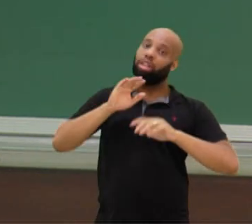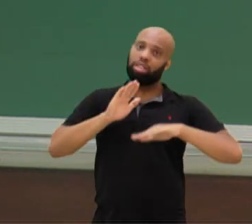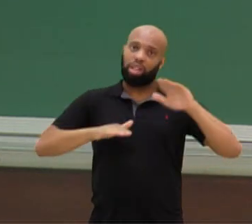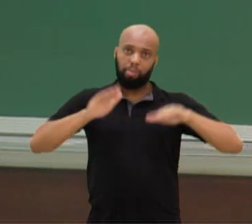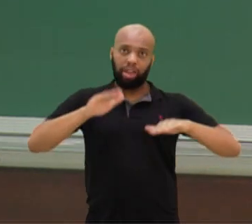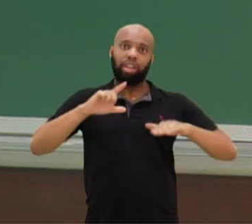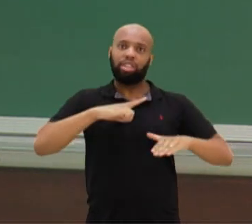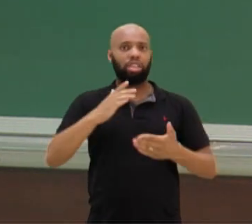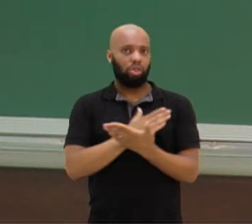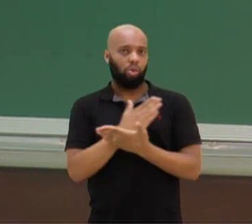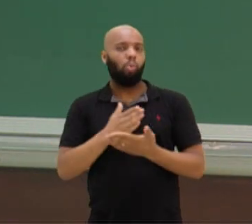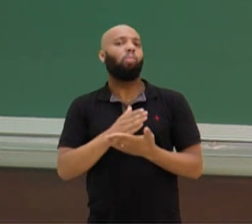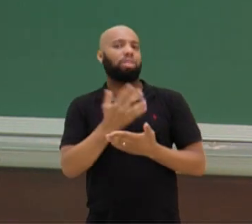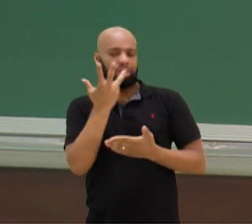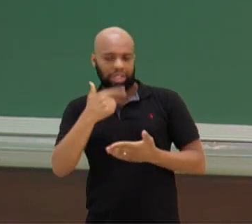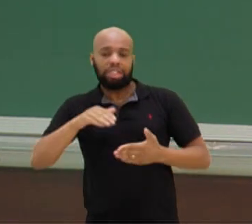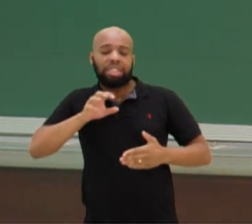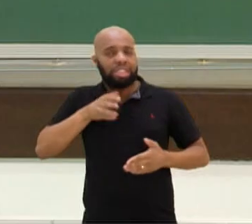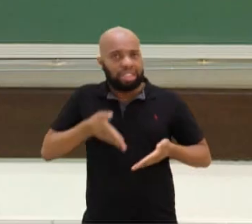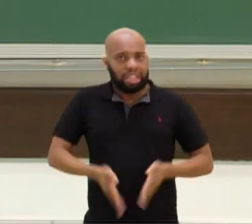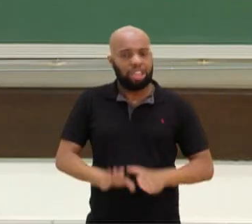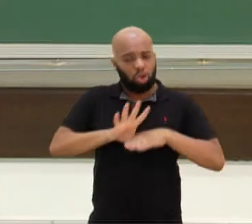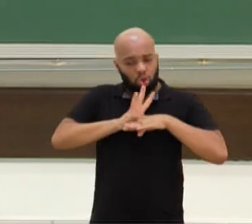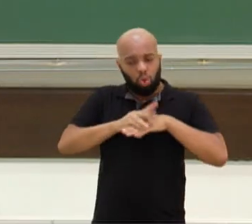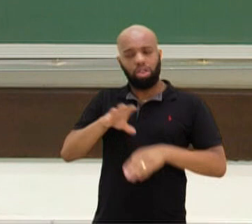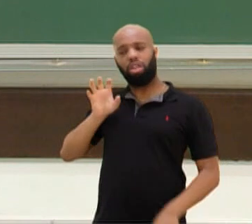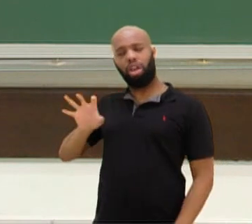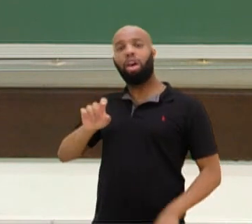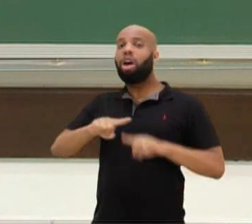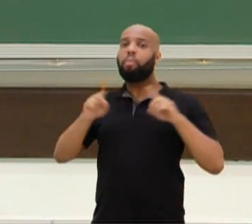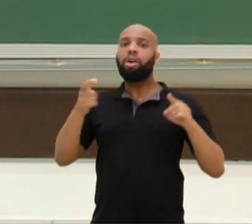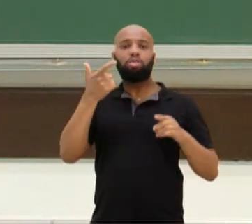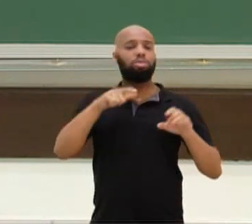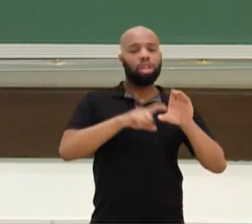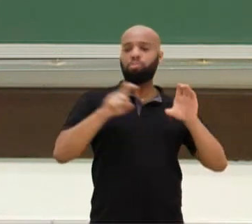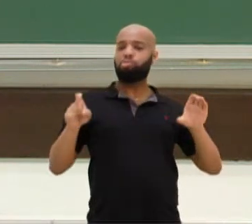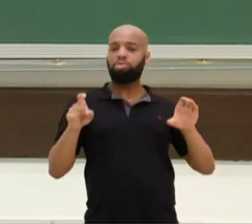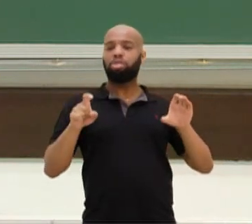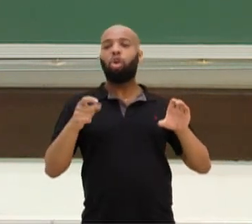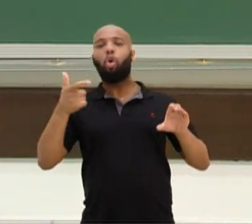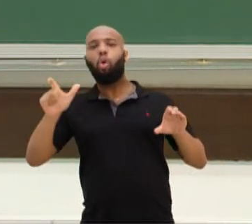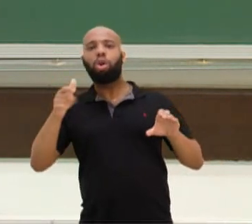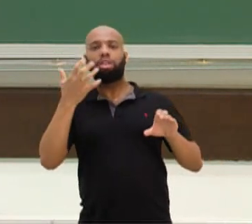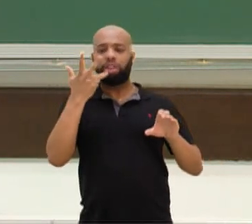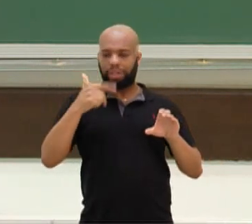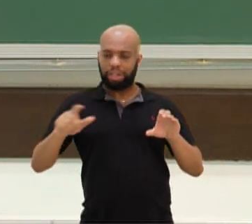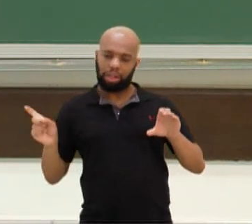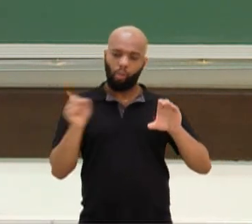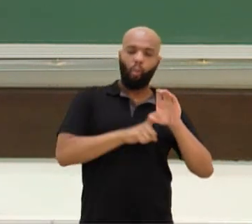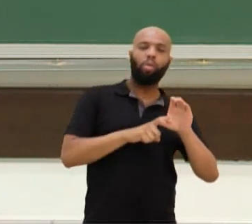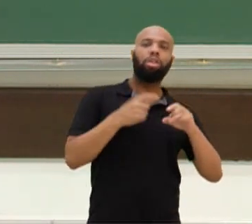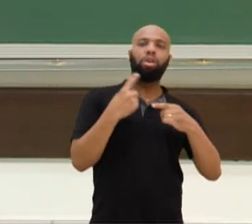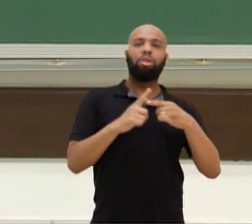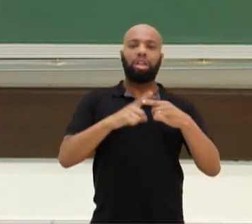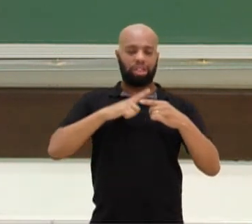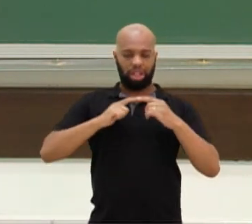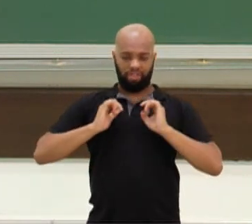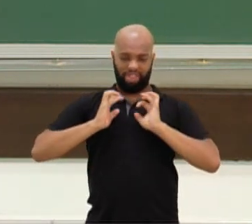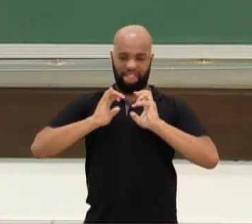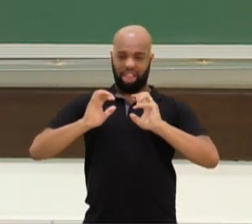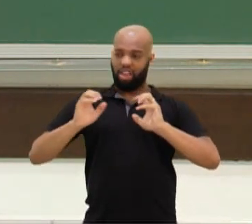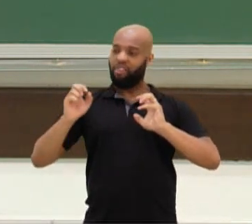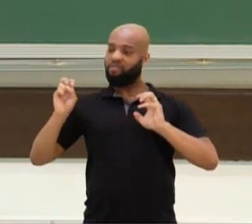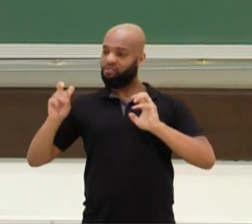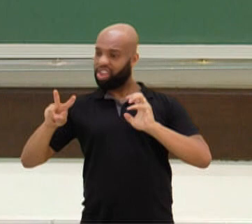relativamente independentes, né? Que conseguem fazer coisas sozinhos. Outras são totalmente dependentes dos pais, porque foi uma região muito grande afetada. Então, isso varia, nunca